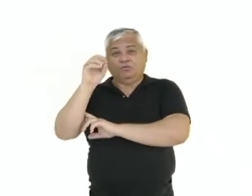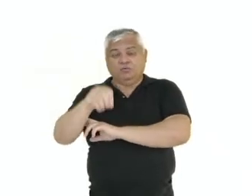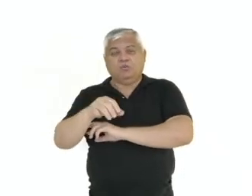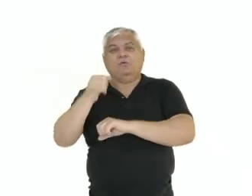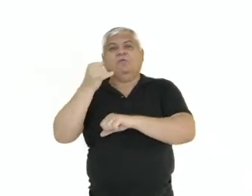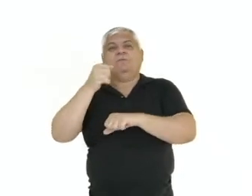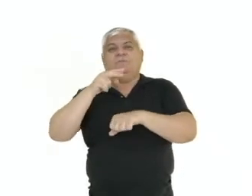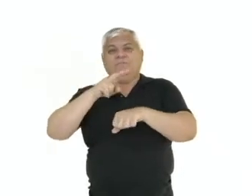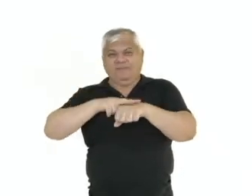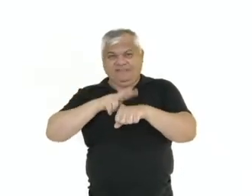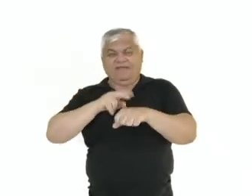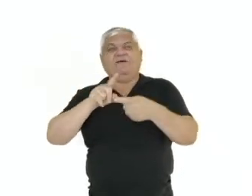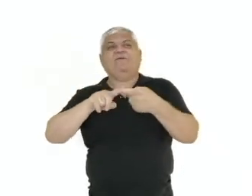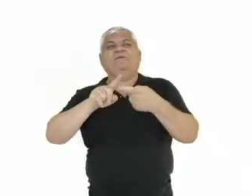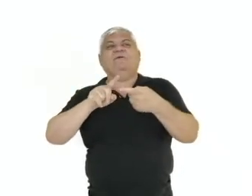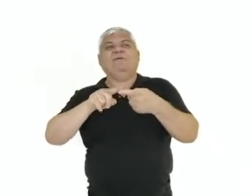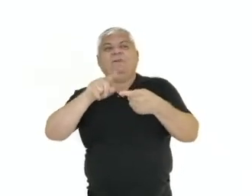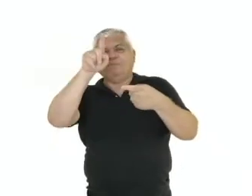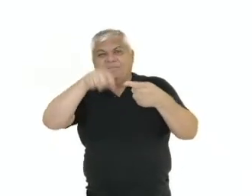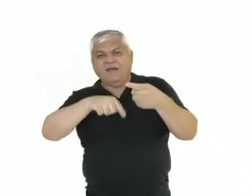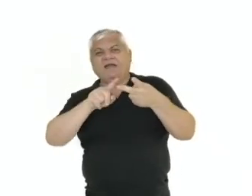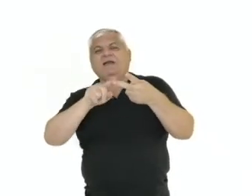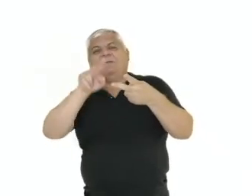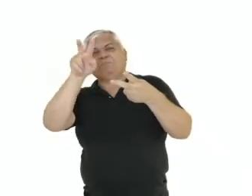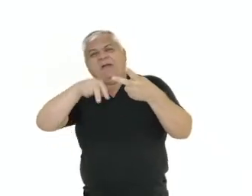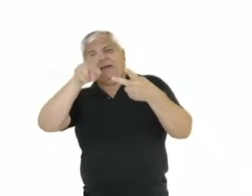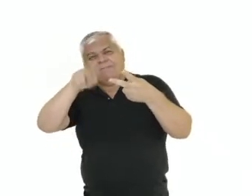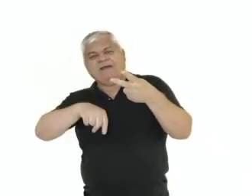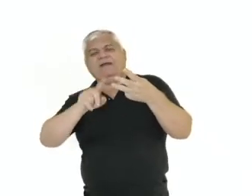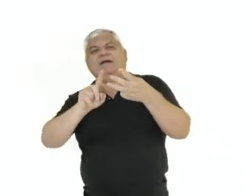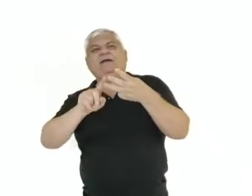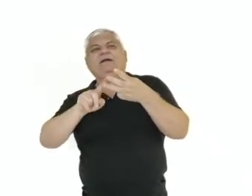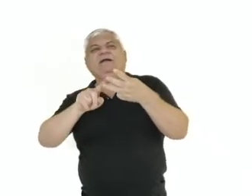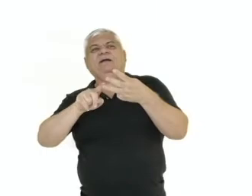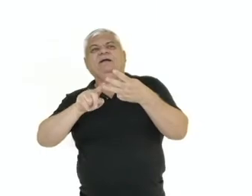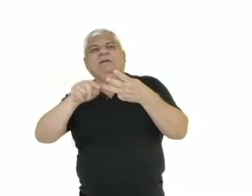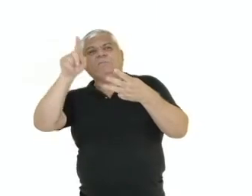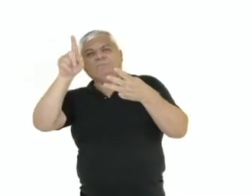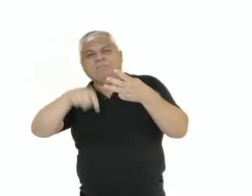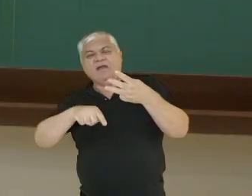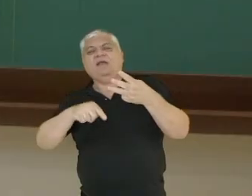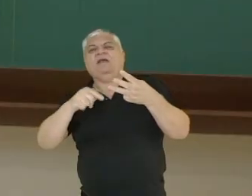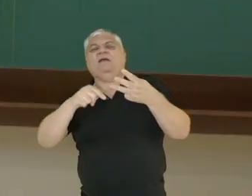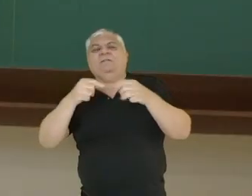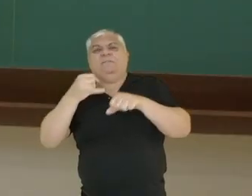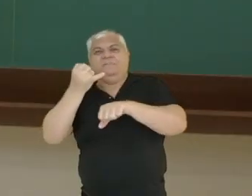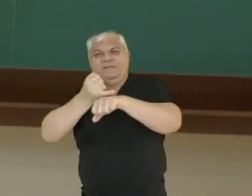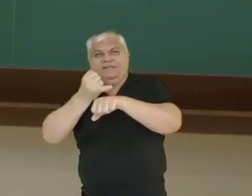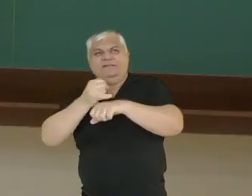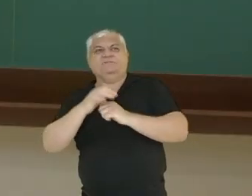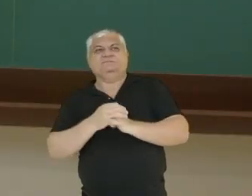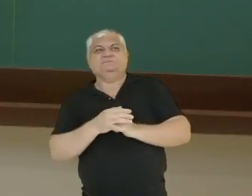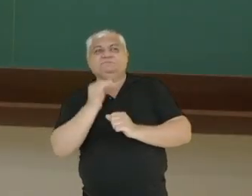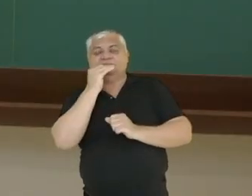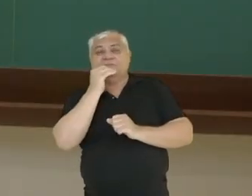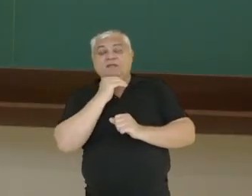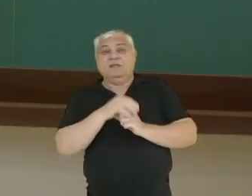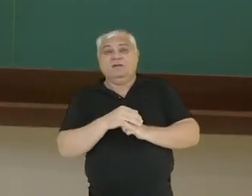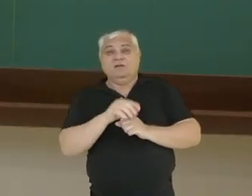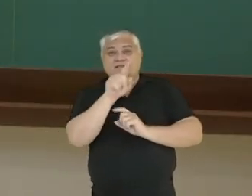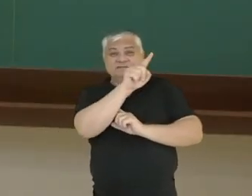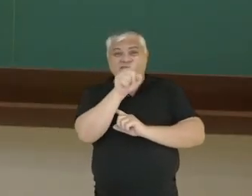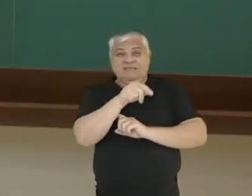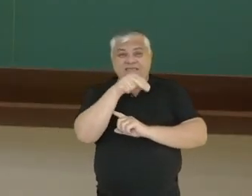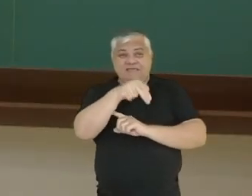barra solução do ânodo barra barra solução do cátodo, né, e barra cátodo metálico. No caso da pilha do Daniel, fica